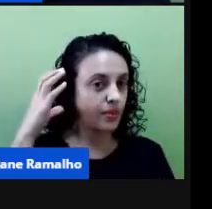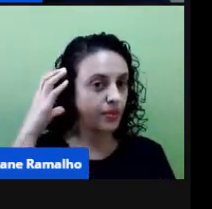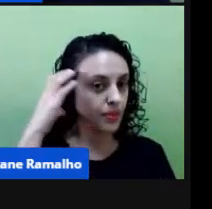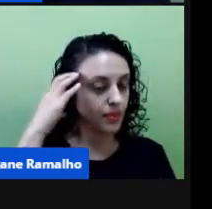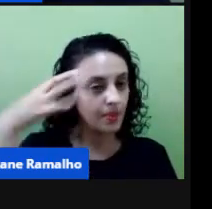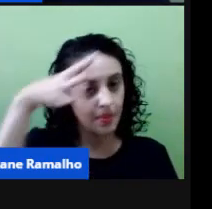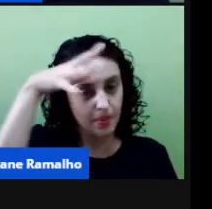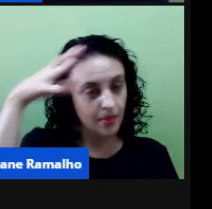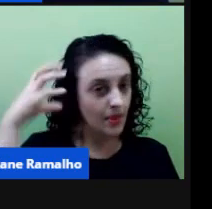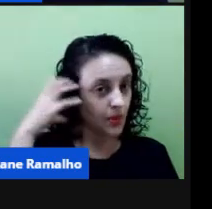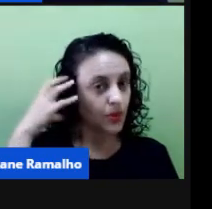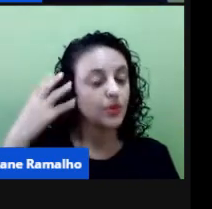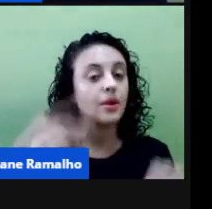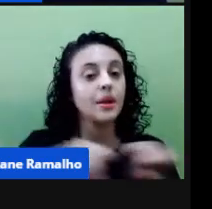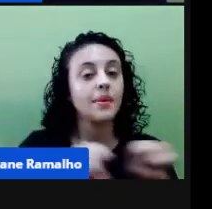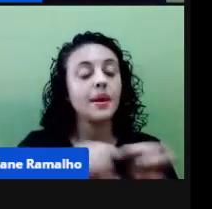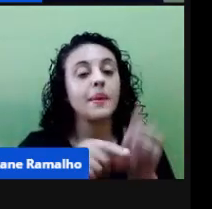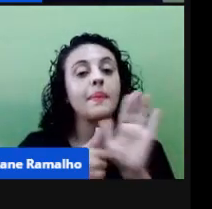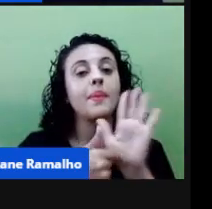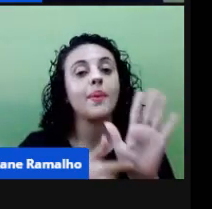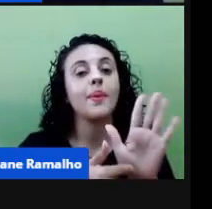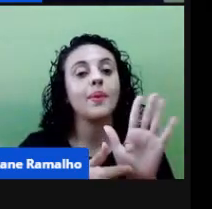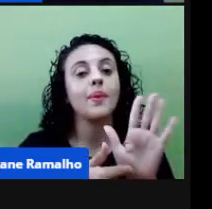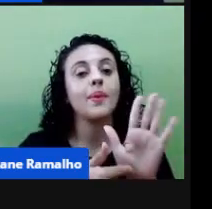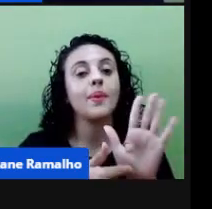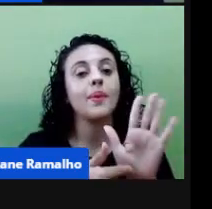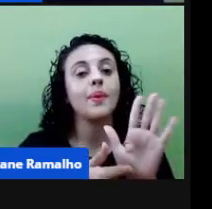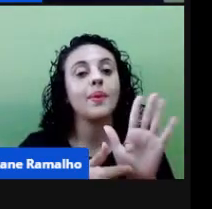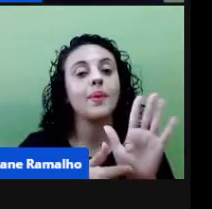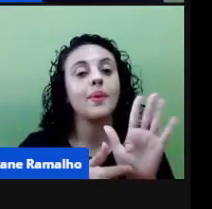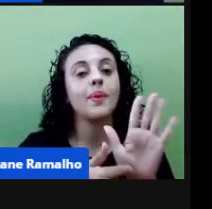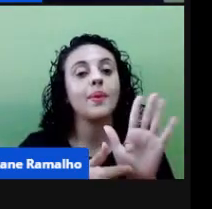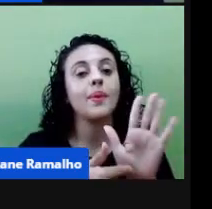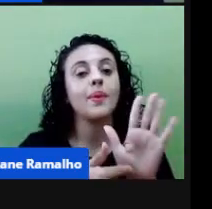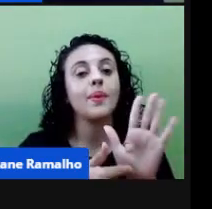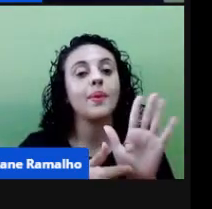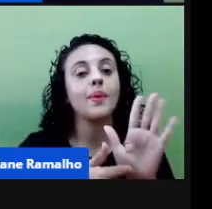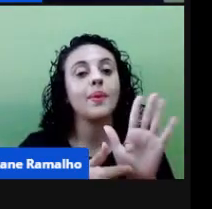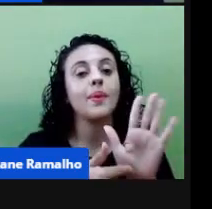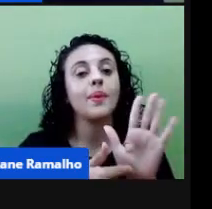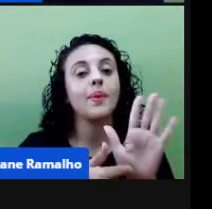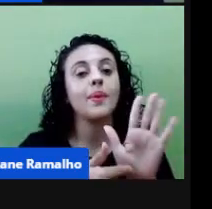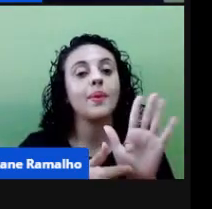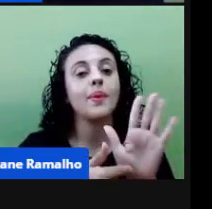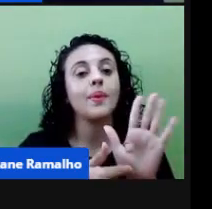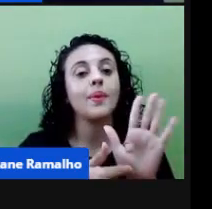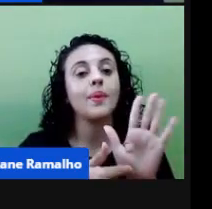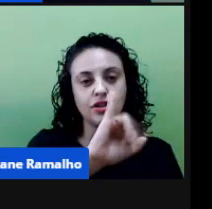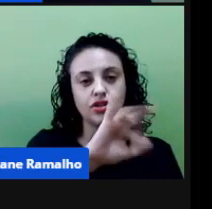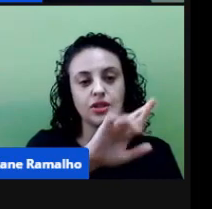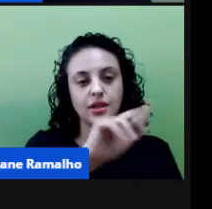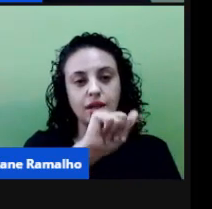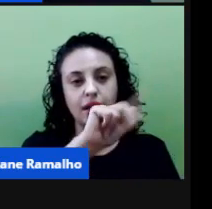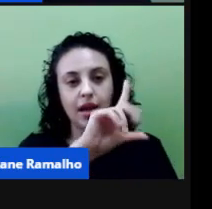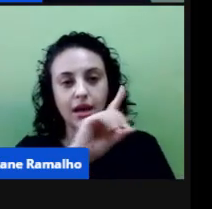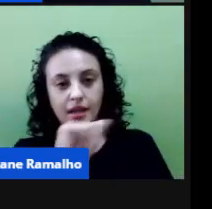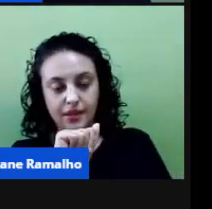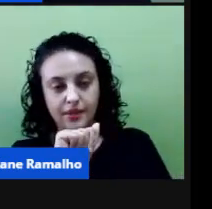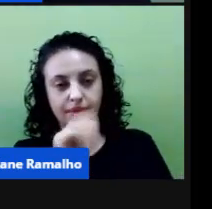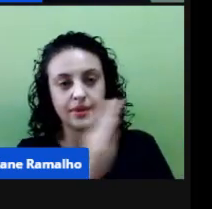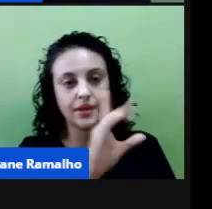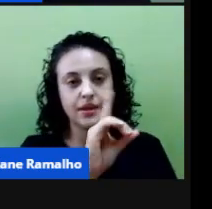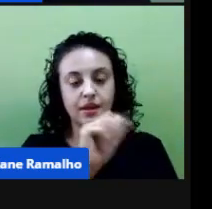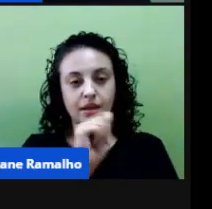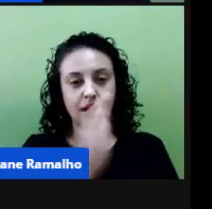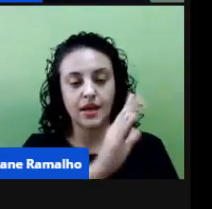como que foi a retirada da Laguna. Eu acho que, a título de curiosidade, já está bom isso aqui que a